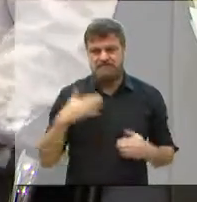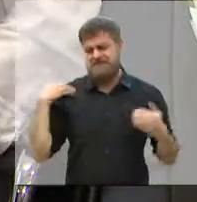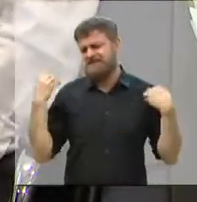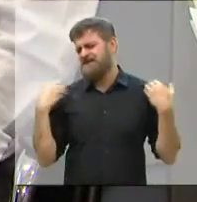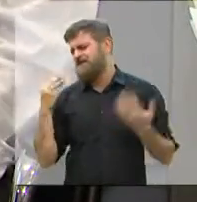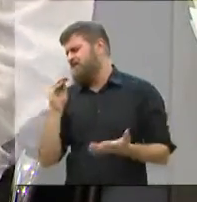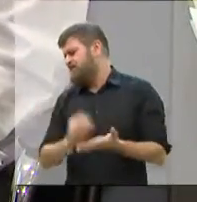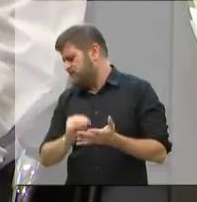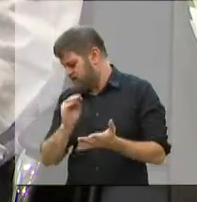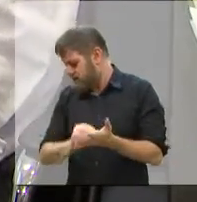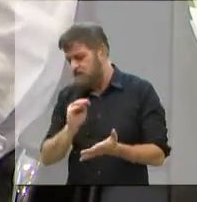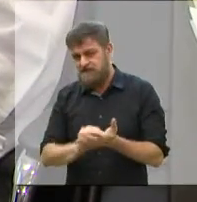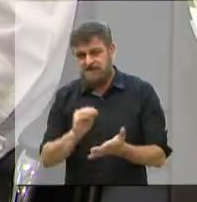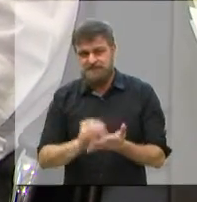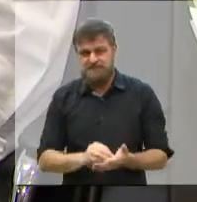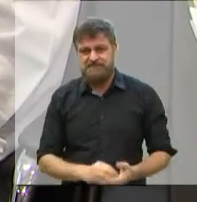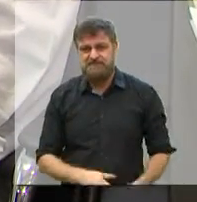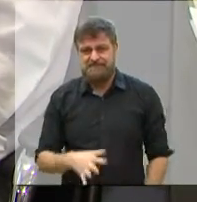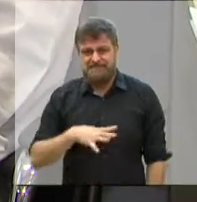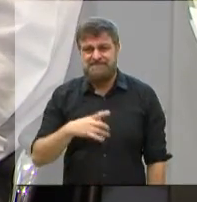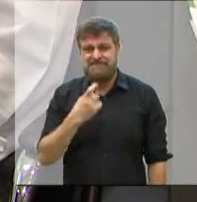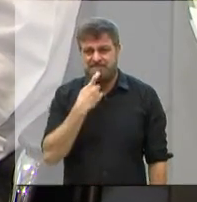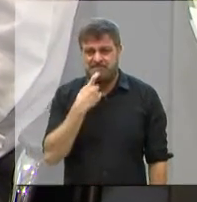para esse público em Campinas hoje?